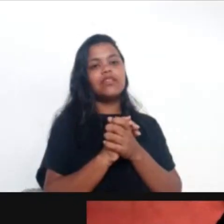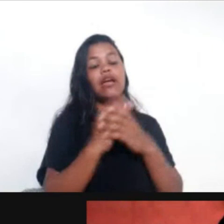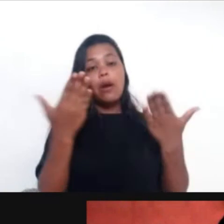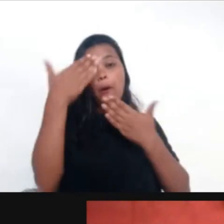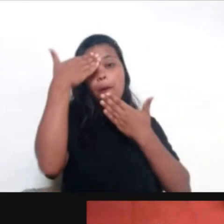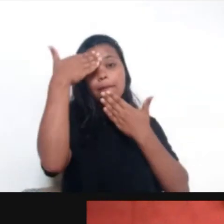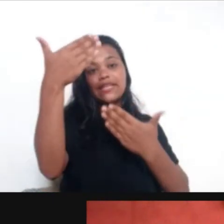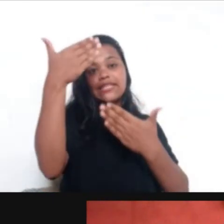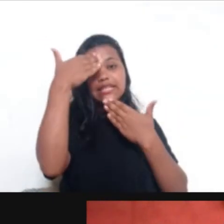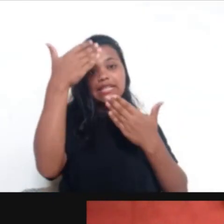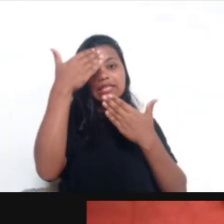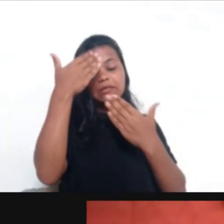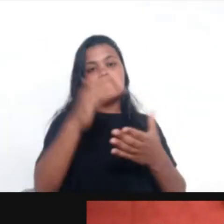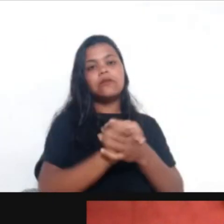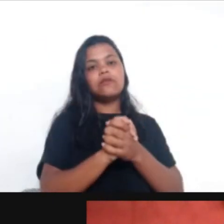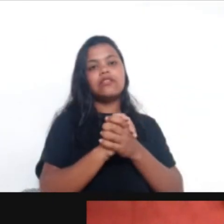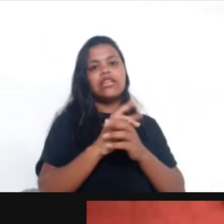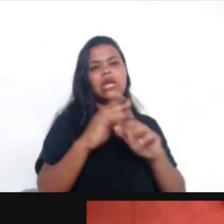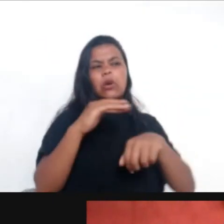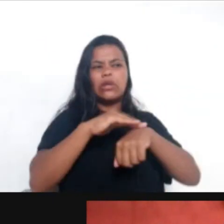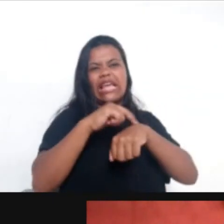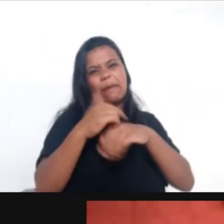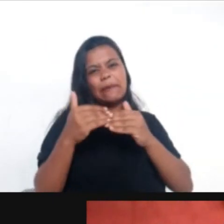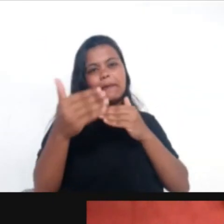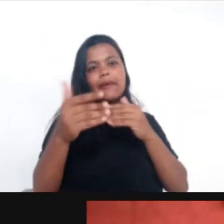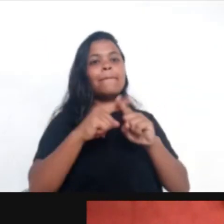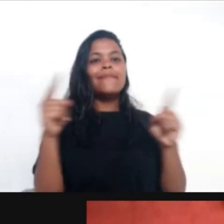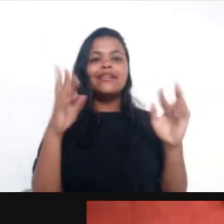eu passei um pouco do tempo, né, mas eu espero